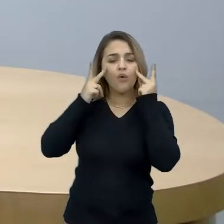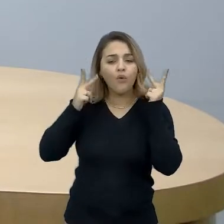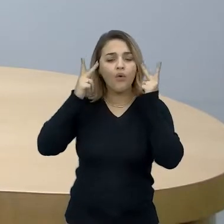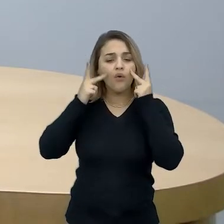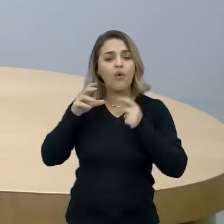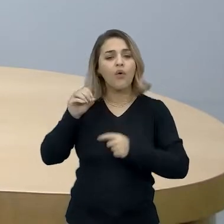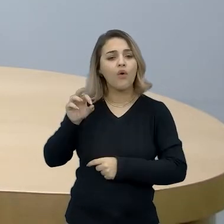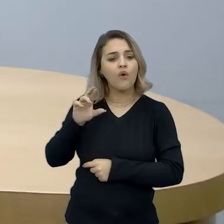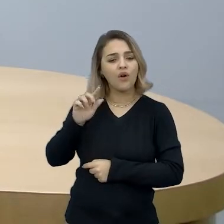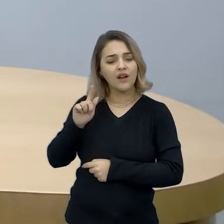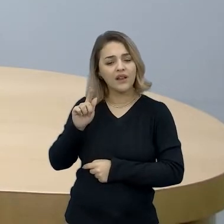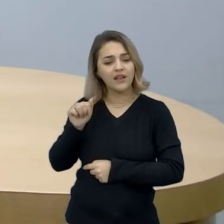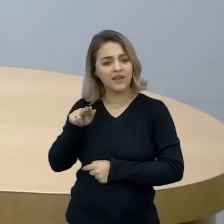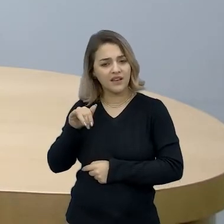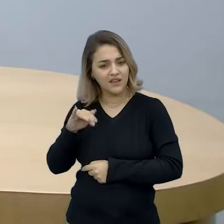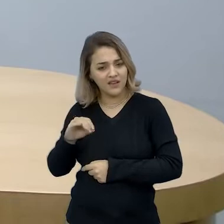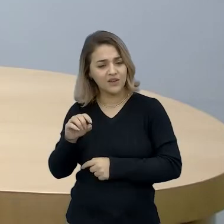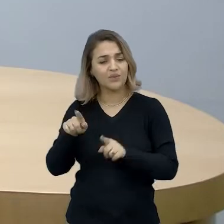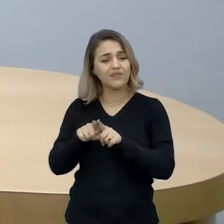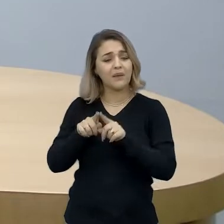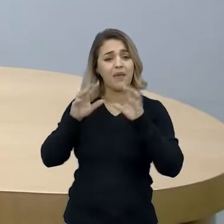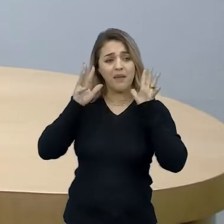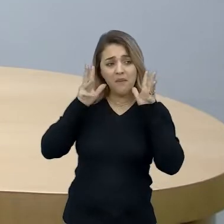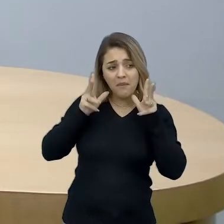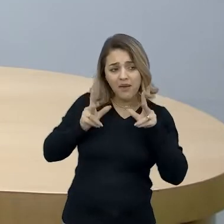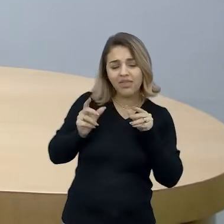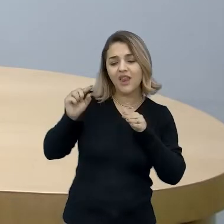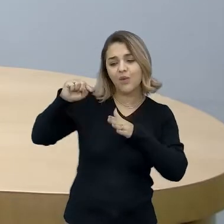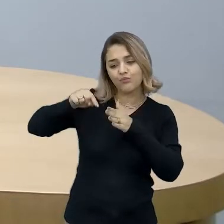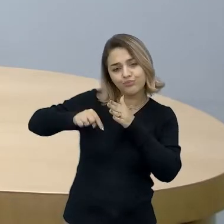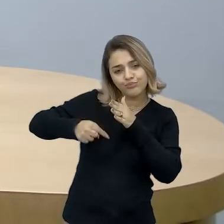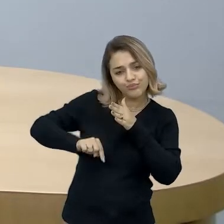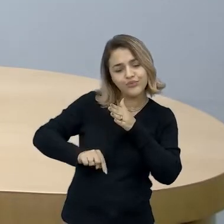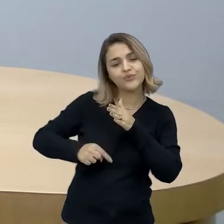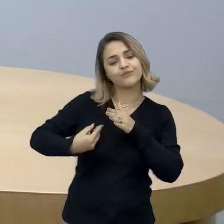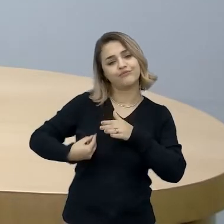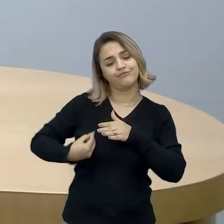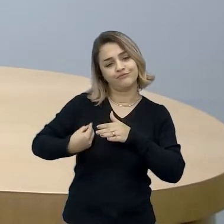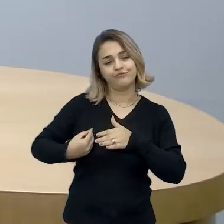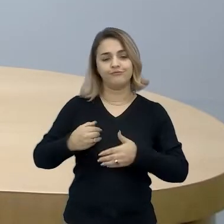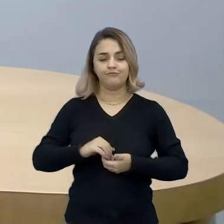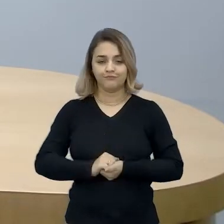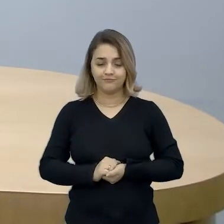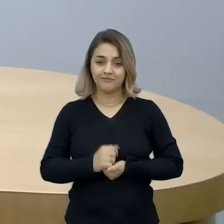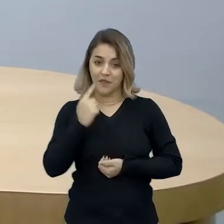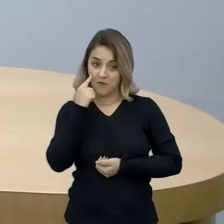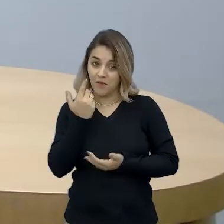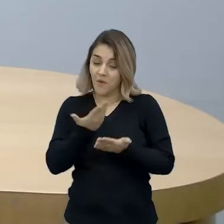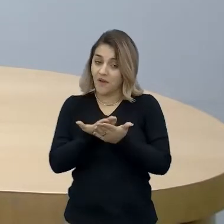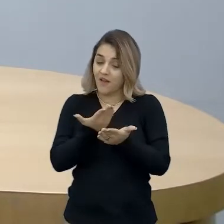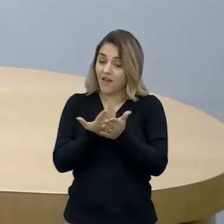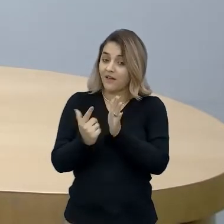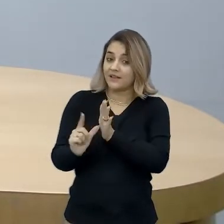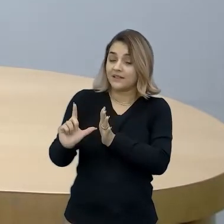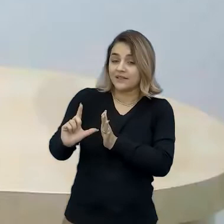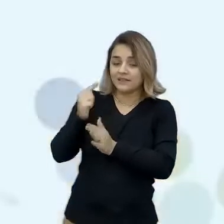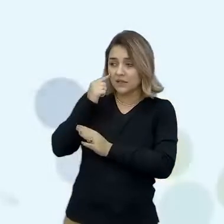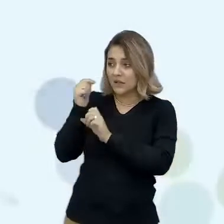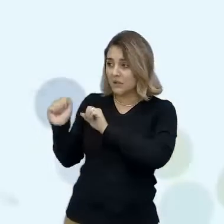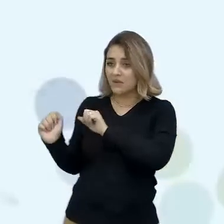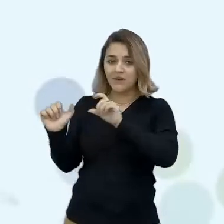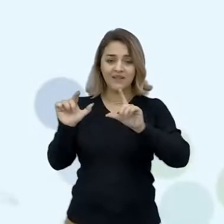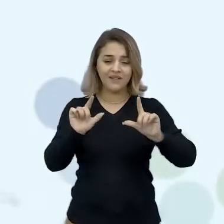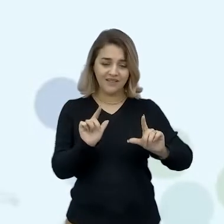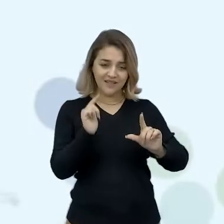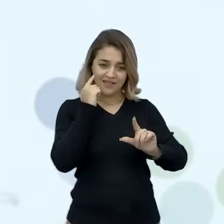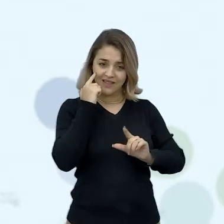que vivem, né, no interior também do solo, como a gente viu aí em aulas anteriores. Bom, vamos lá para a próxima tela que a gente vai ver aí a biodiversidade